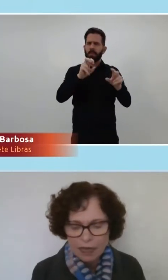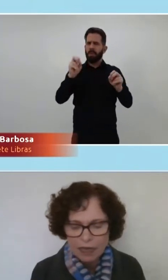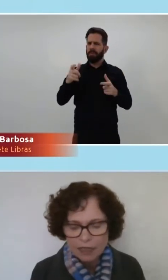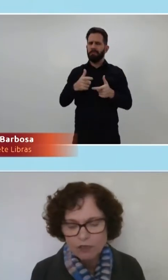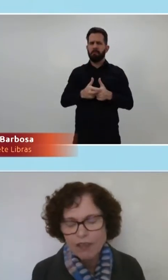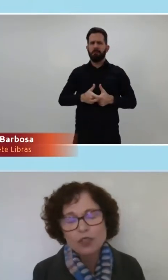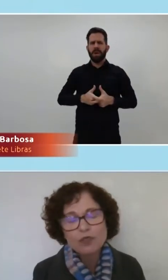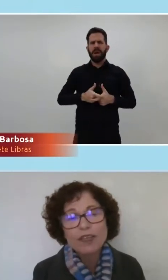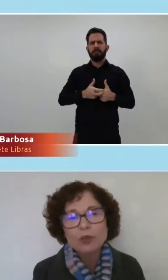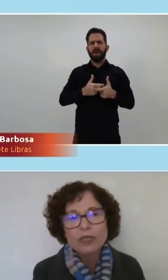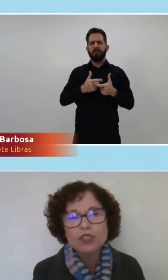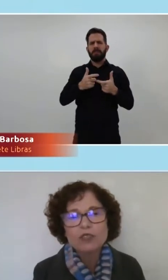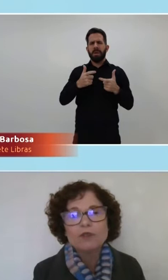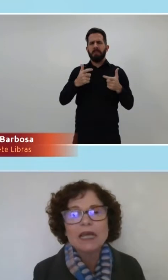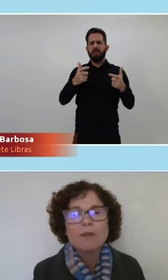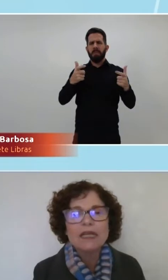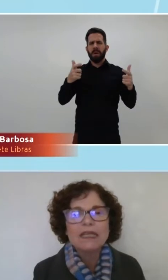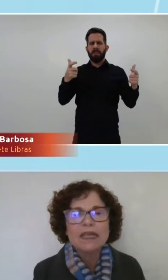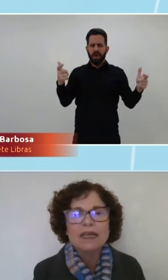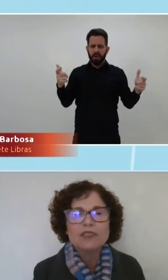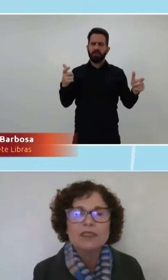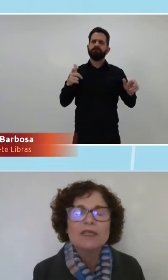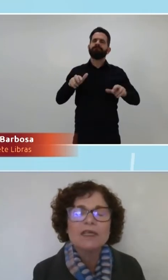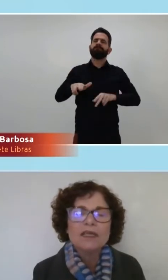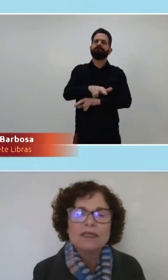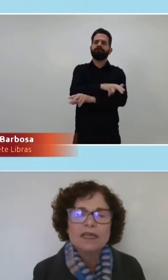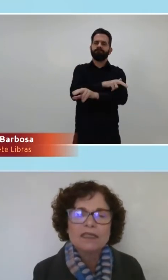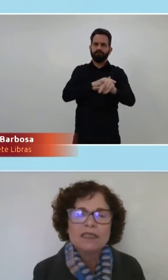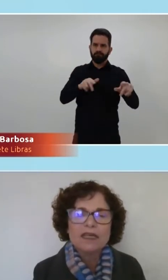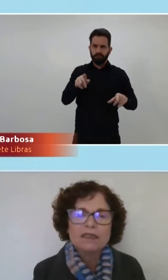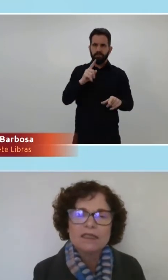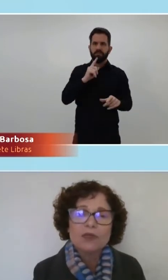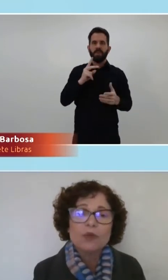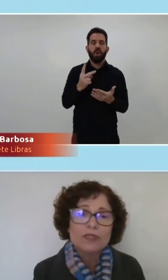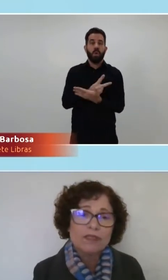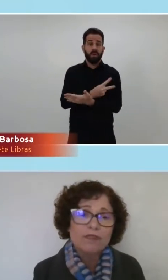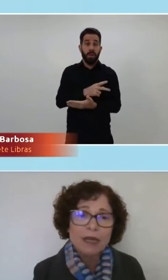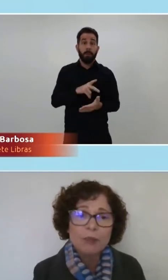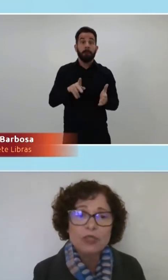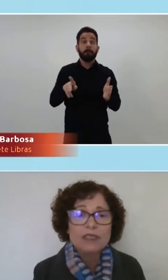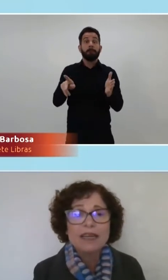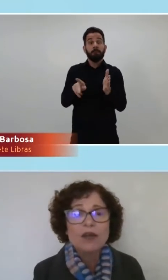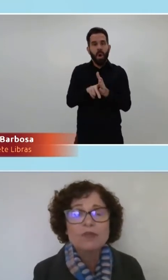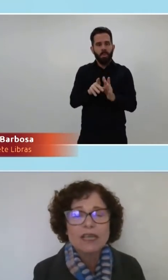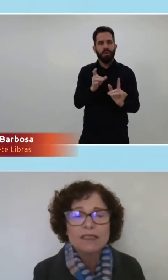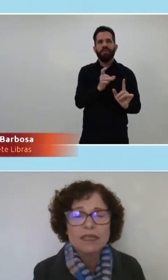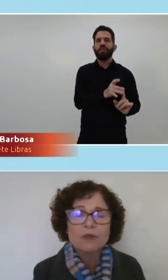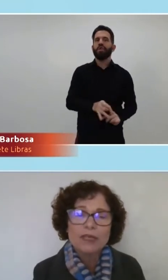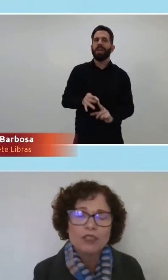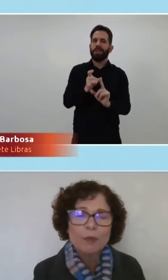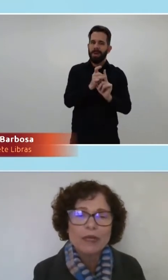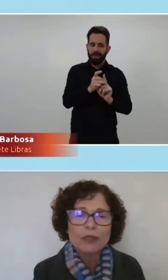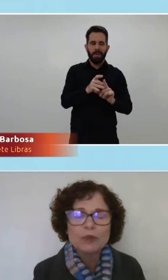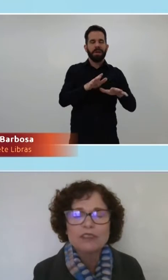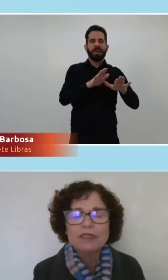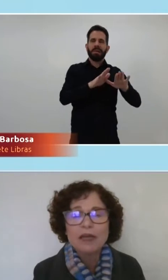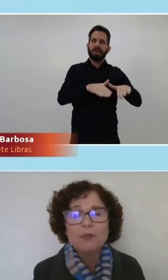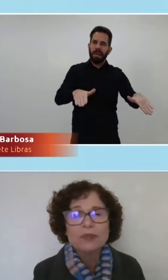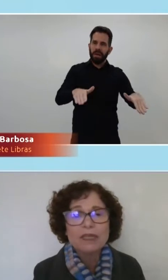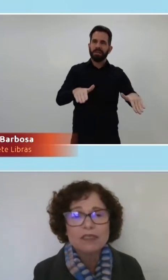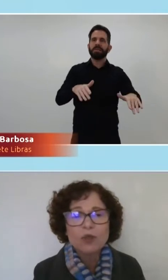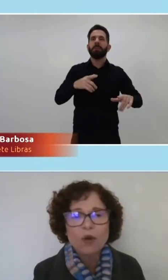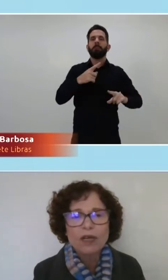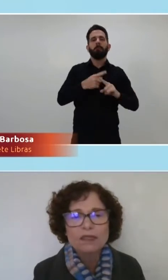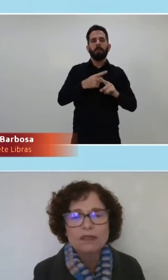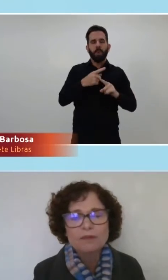né, diversos fatores de vulnerabilidade das crianças, inclusive, né, por estarem em ausência num grande período de tempo